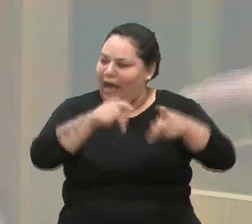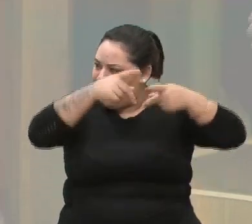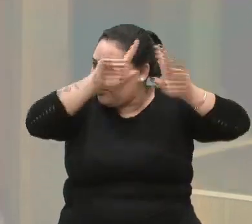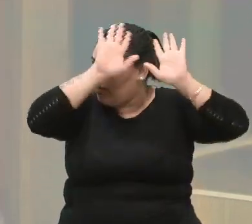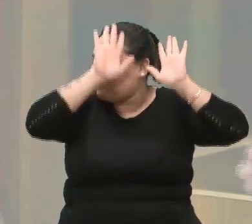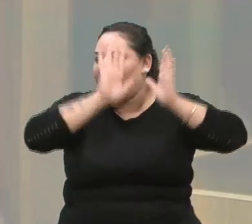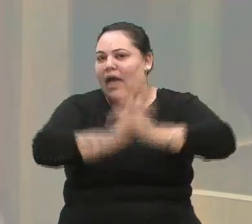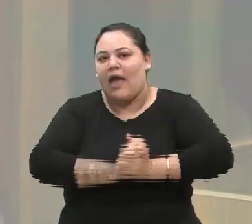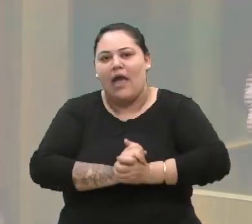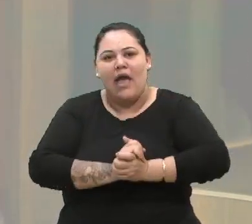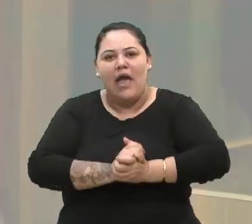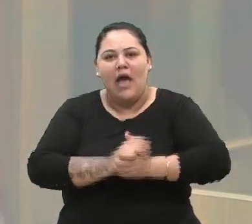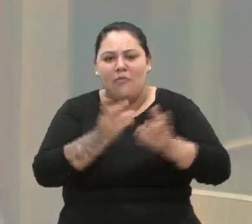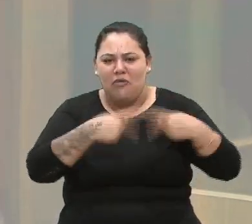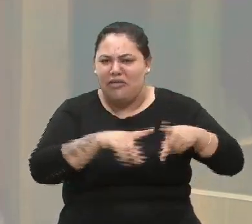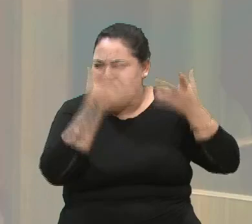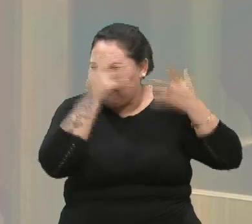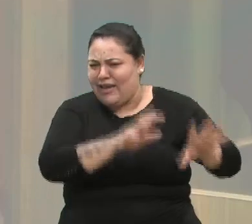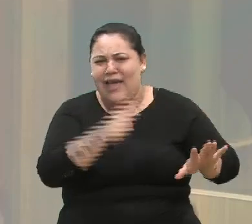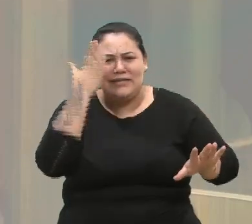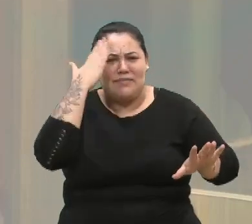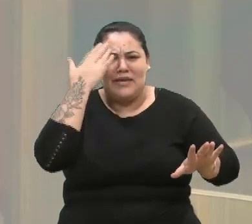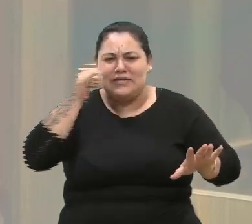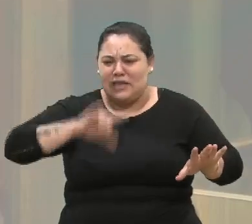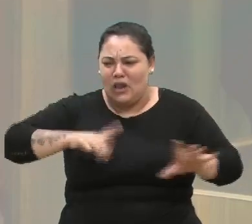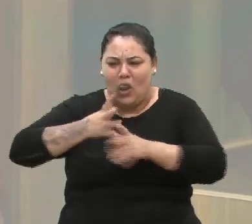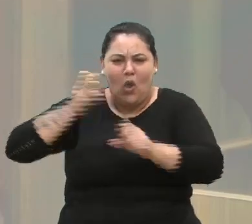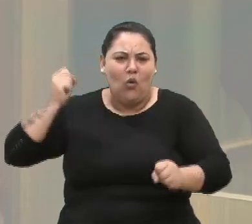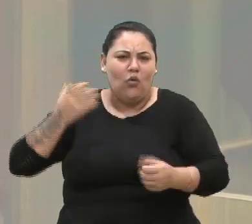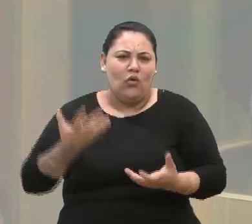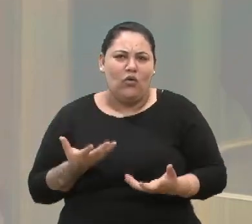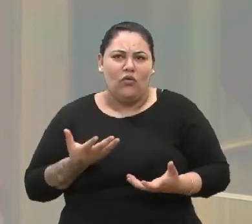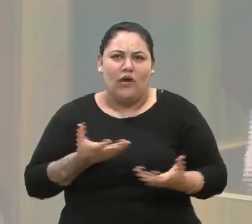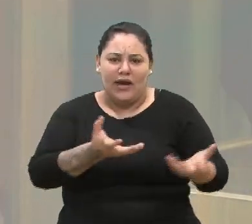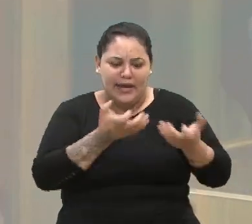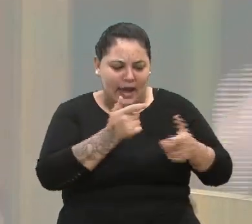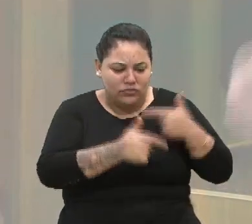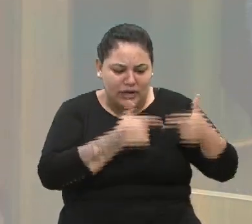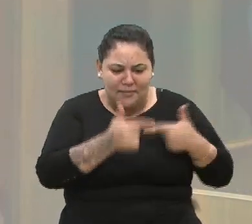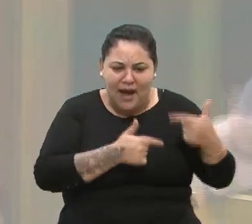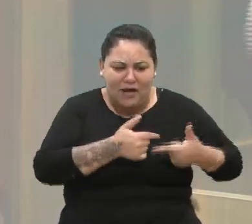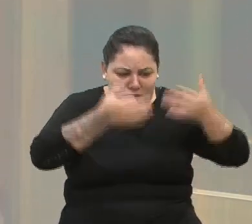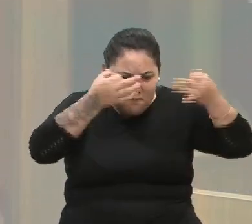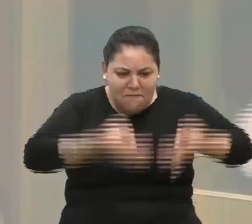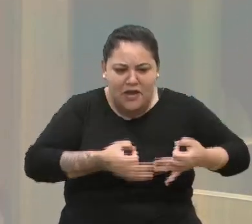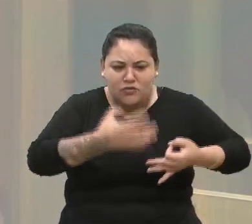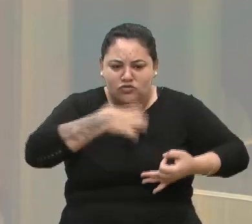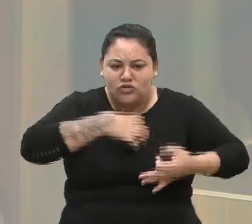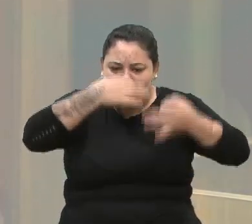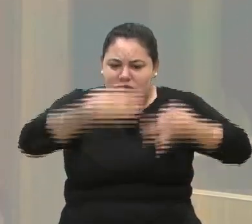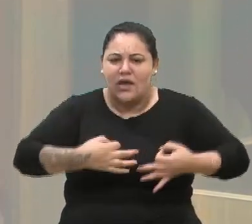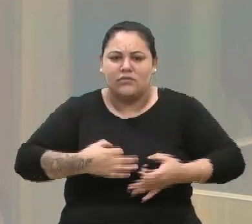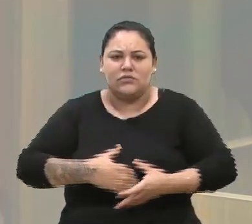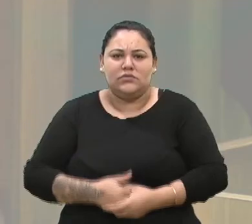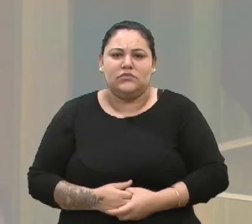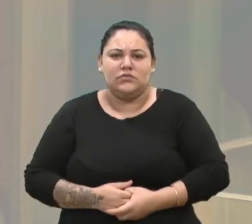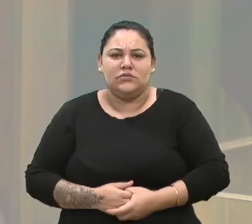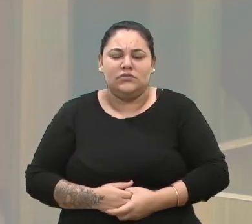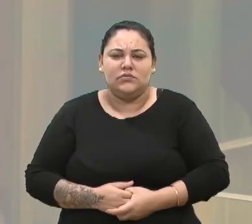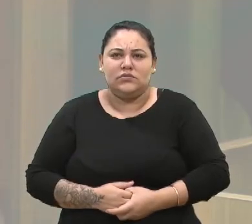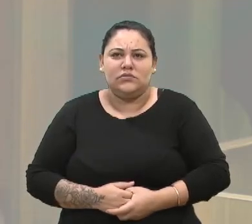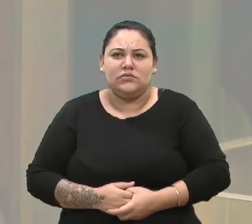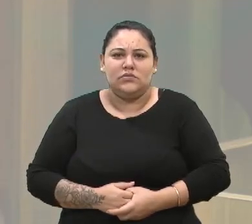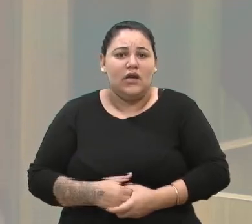lucro. A população não quer saber se deu lucro. A população quer o serviço prestado de forma adequada. Eu vi lá,